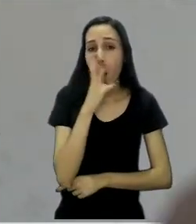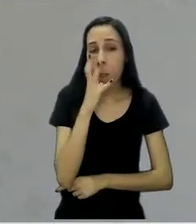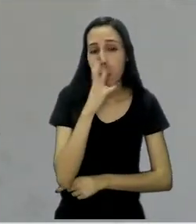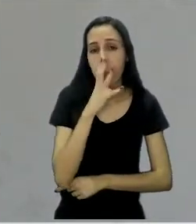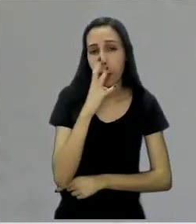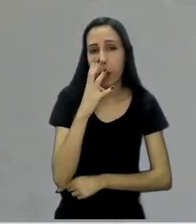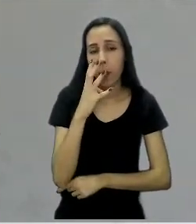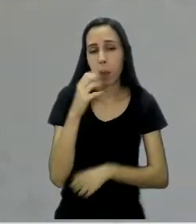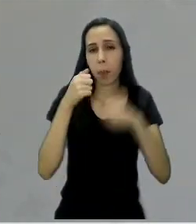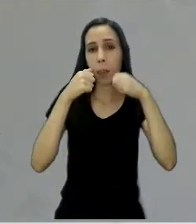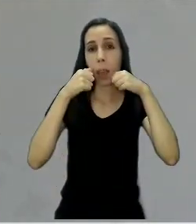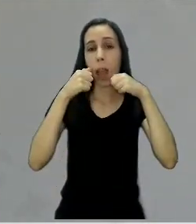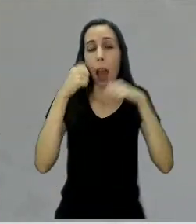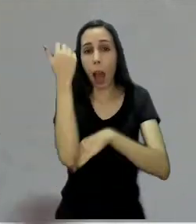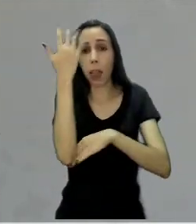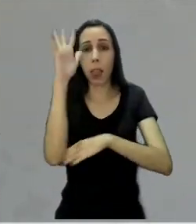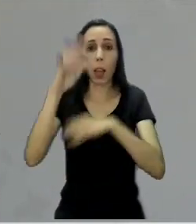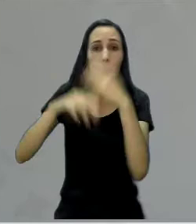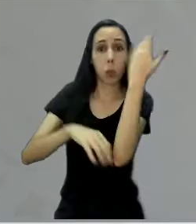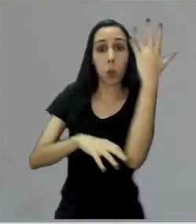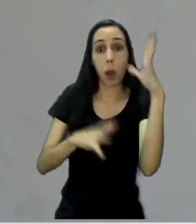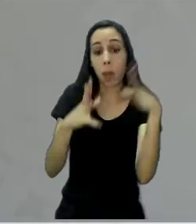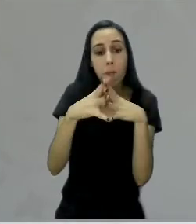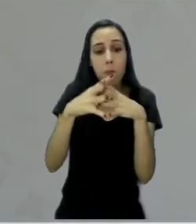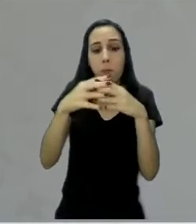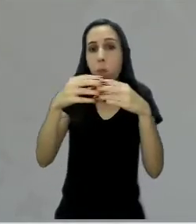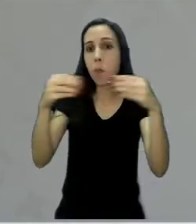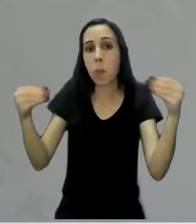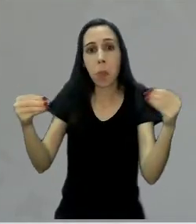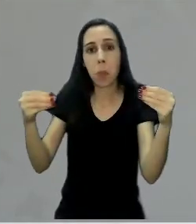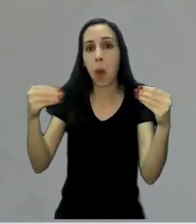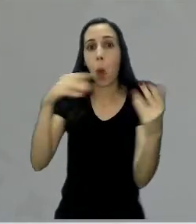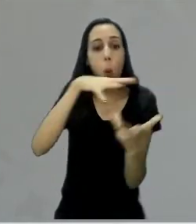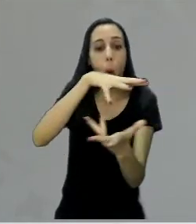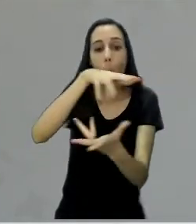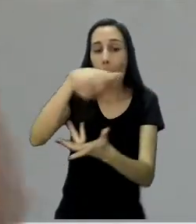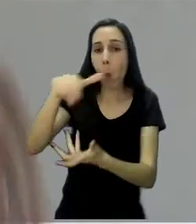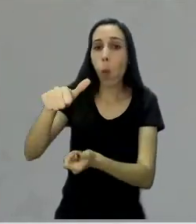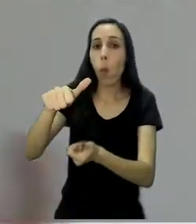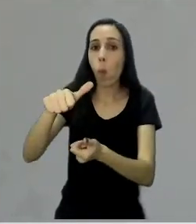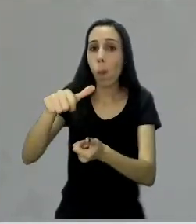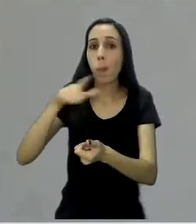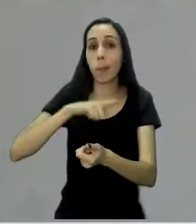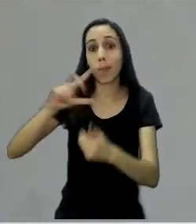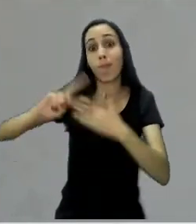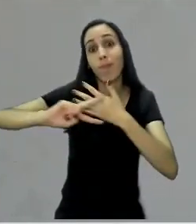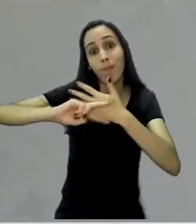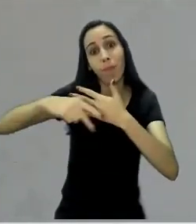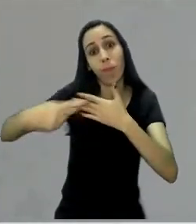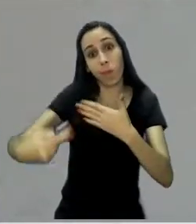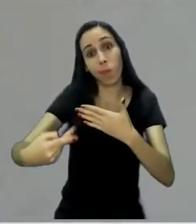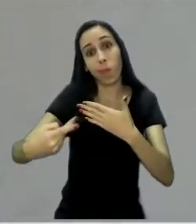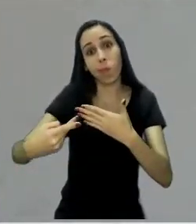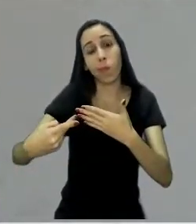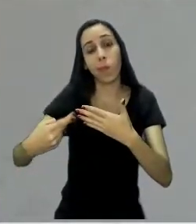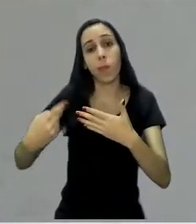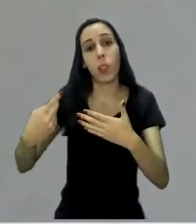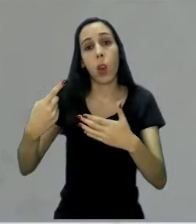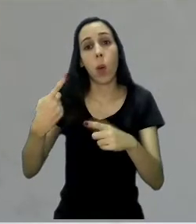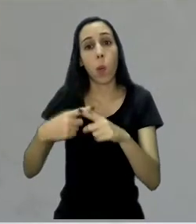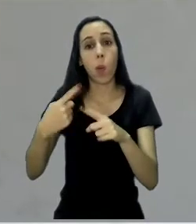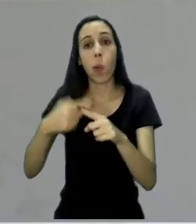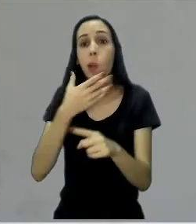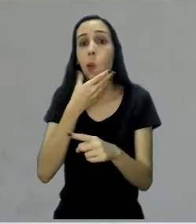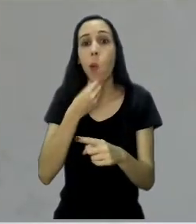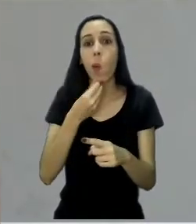Vejam, a nossa natureza está sendo destruída, né? O mundo está sofrendo as consequências da ação do